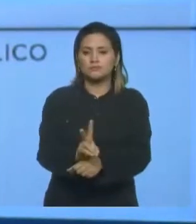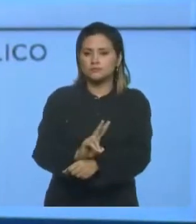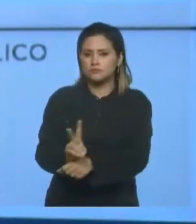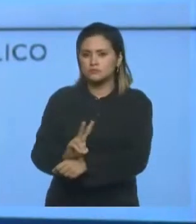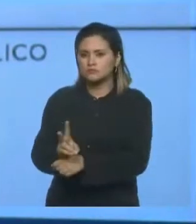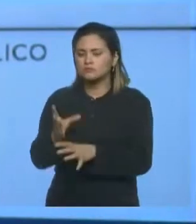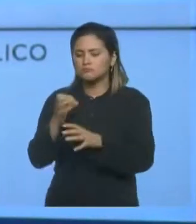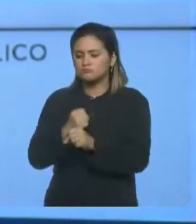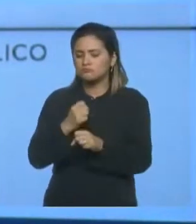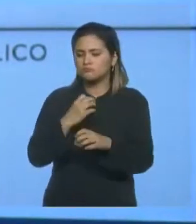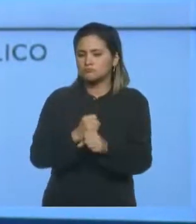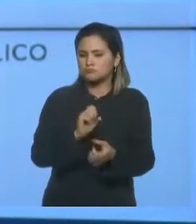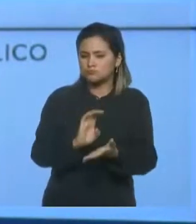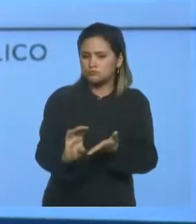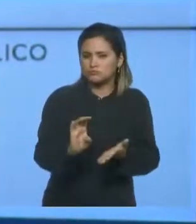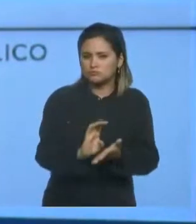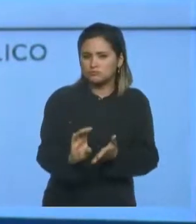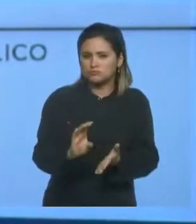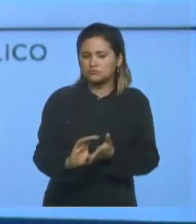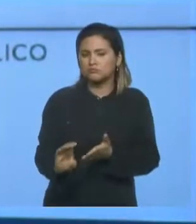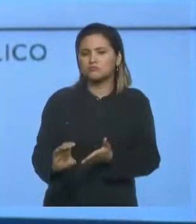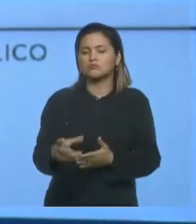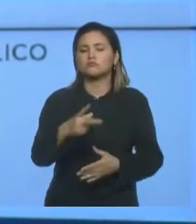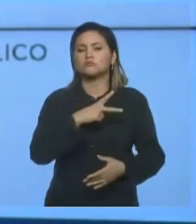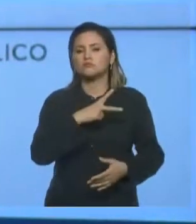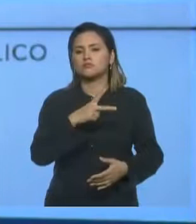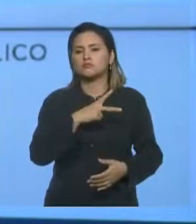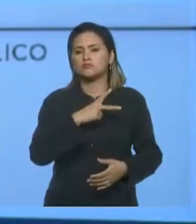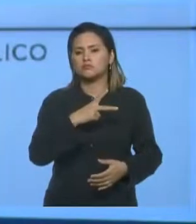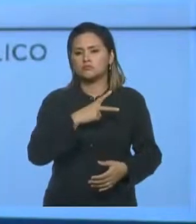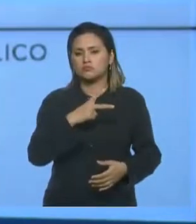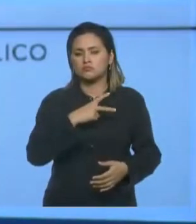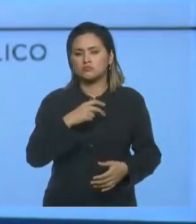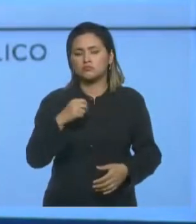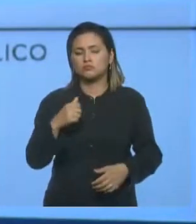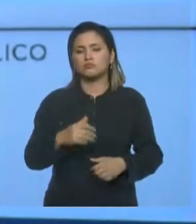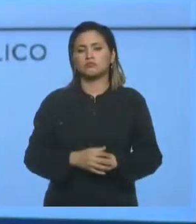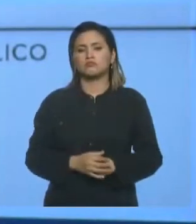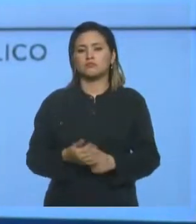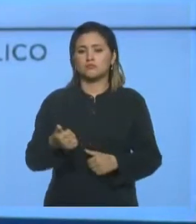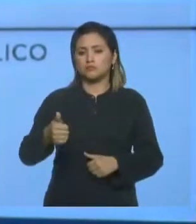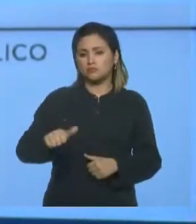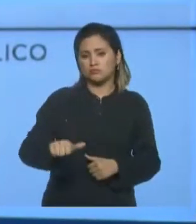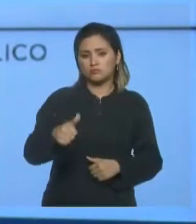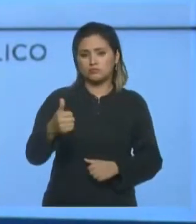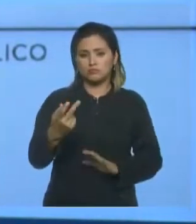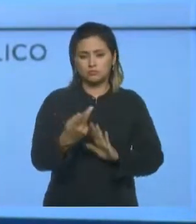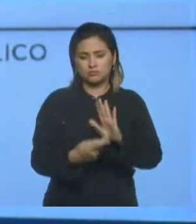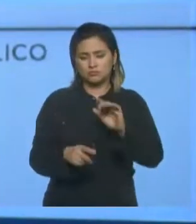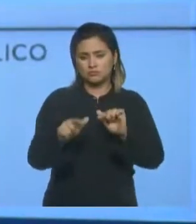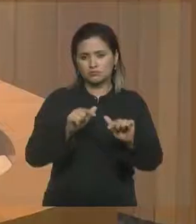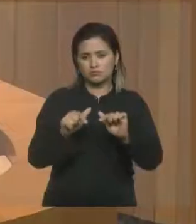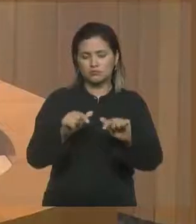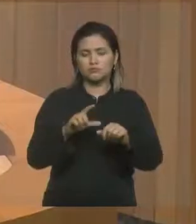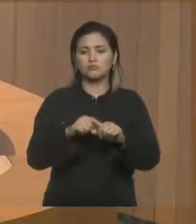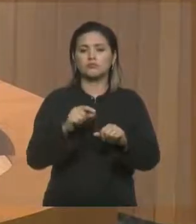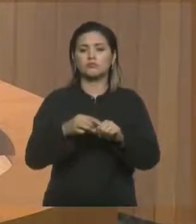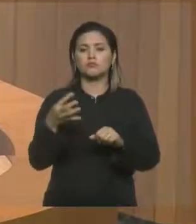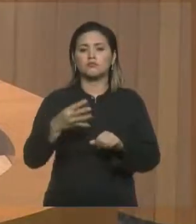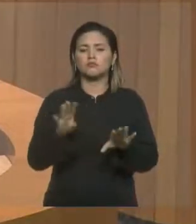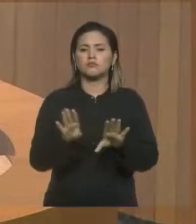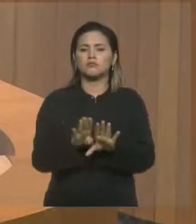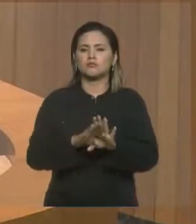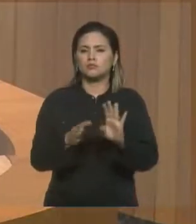recursos destinados a instituições privadas, conforme os planos de trabalho. Artigo 4º, também propusemos a substituição do membro do